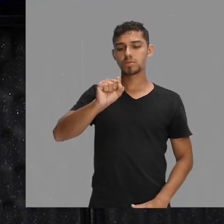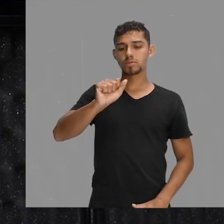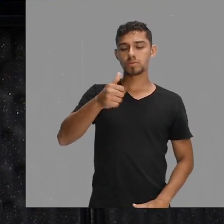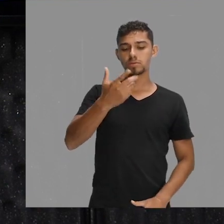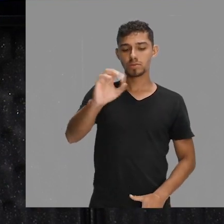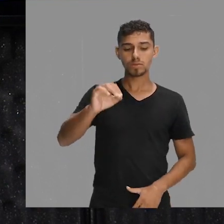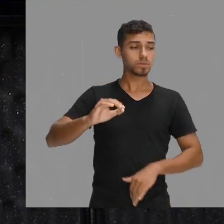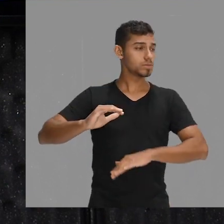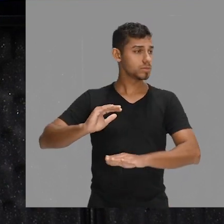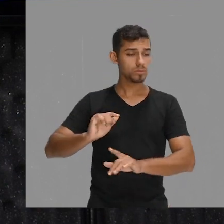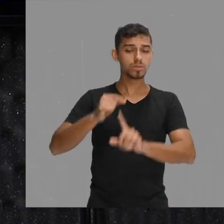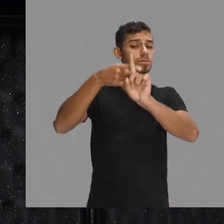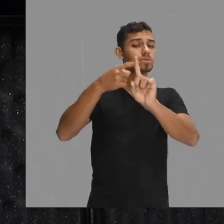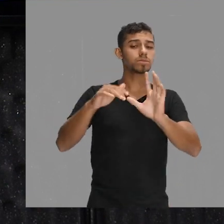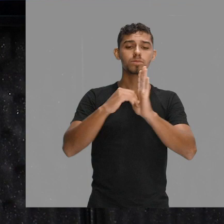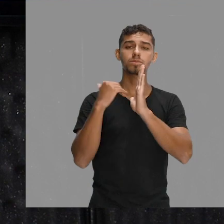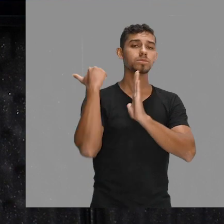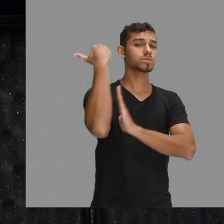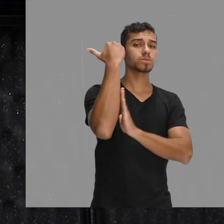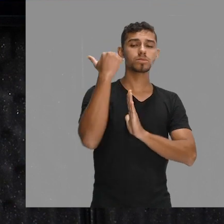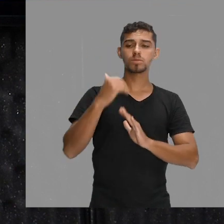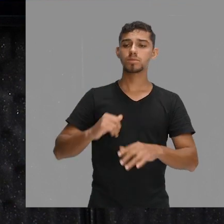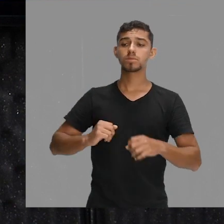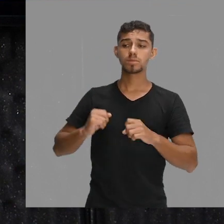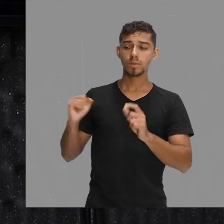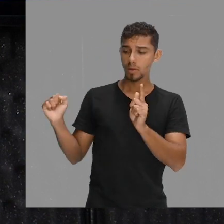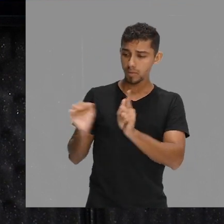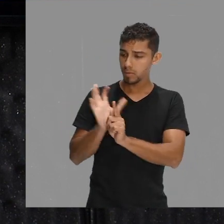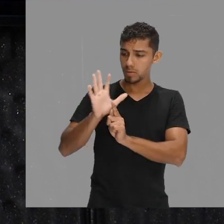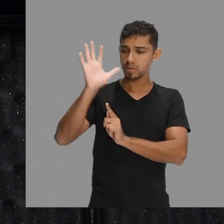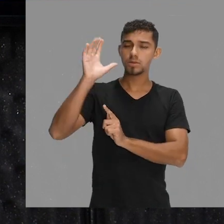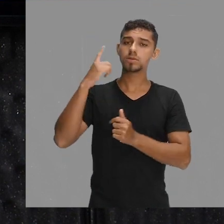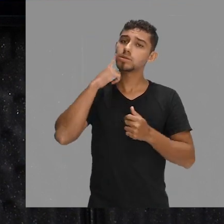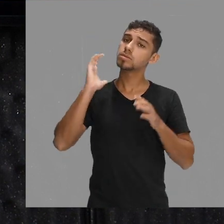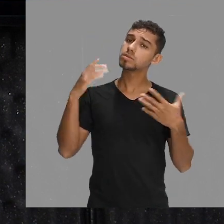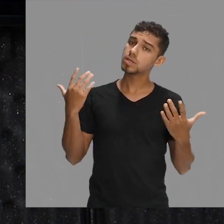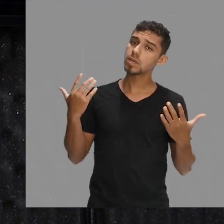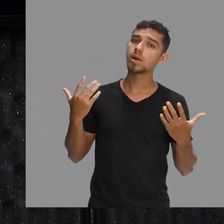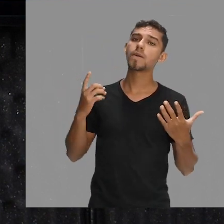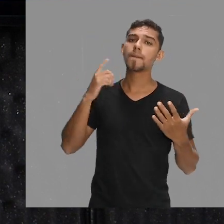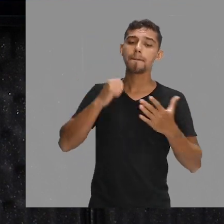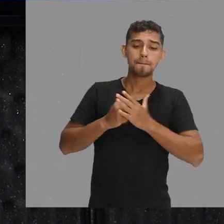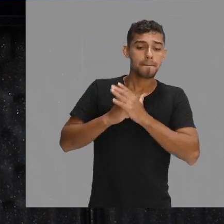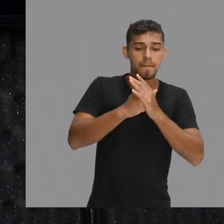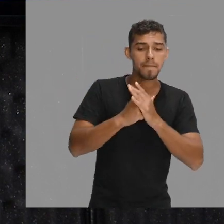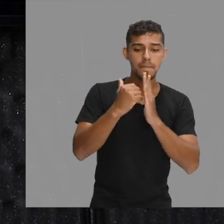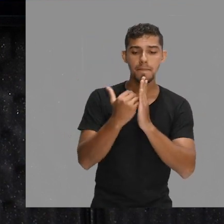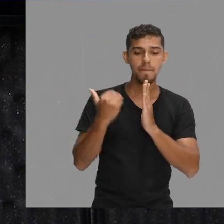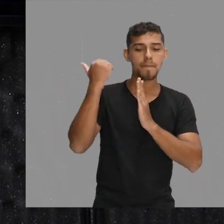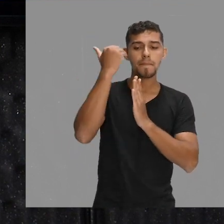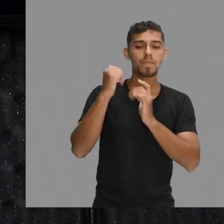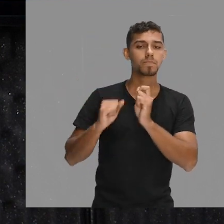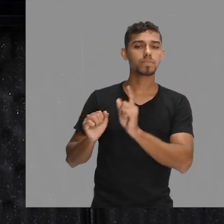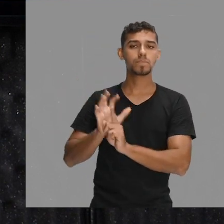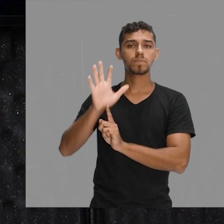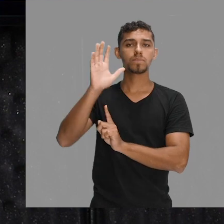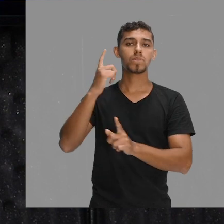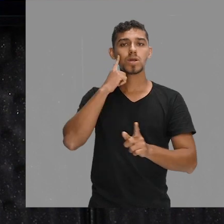vapor. Quando a gente adiciona a esse solvente, por exemplo, água, quando a gente adiciona o